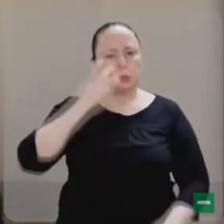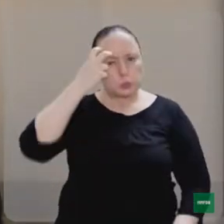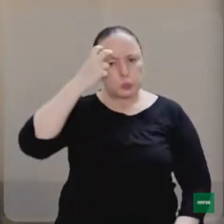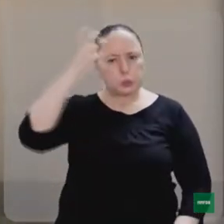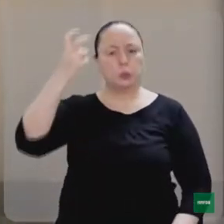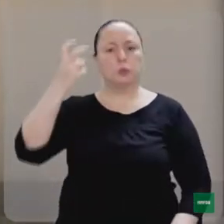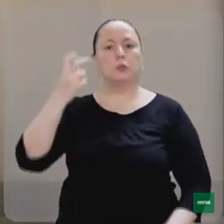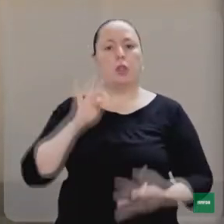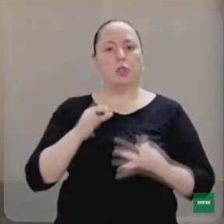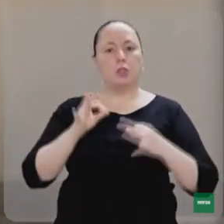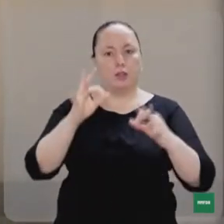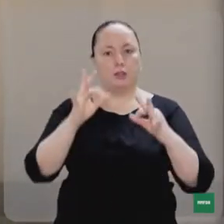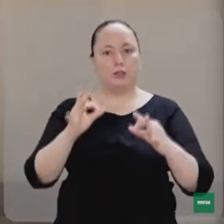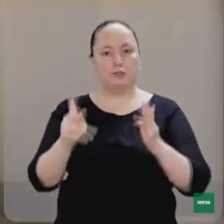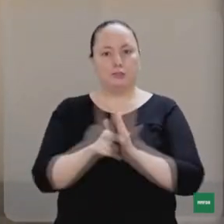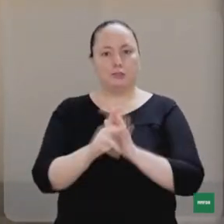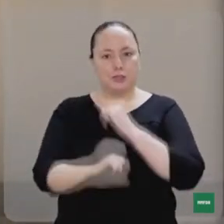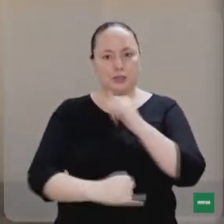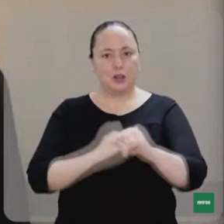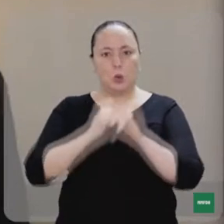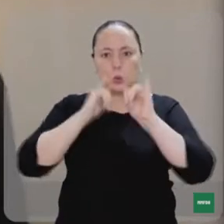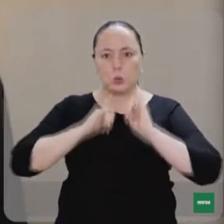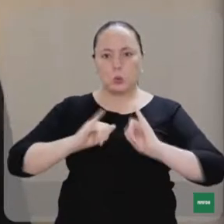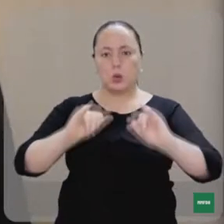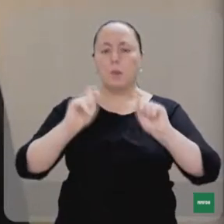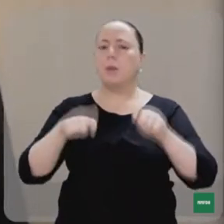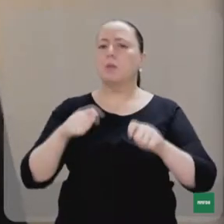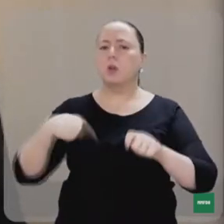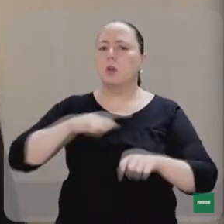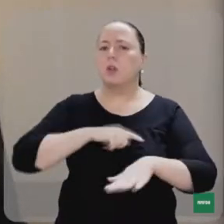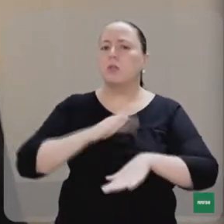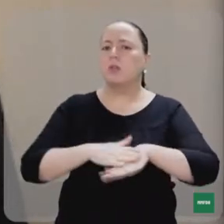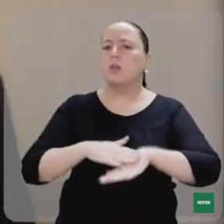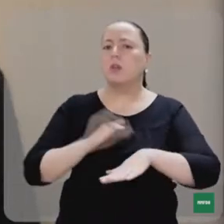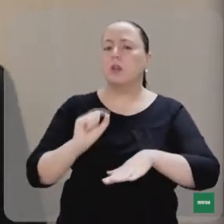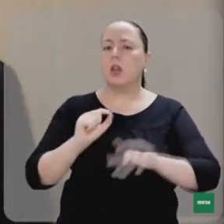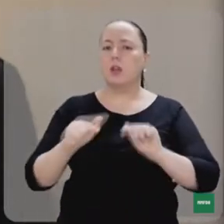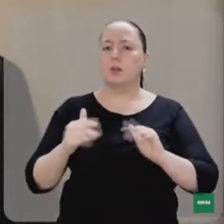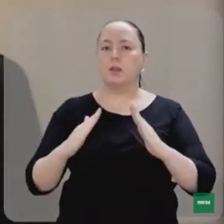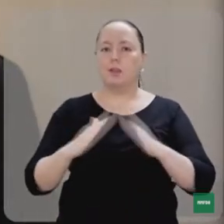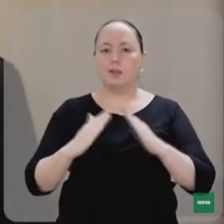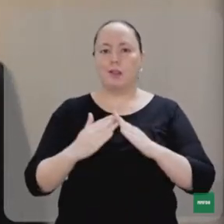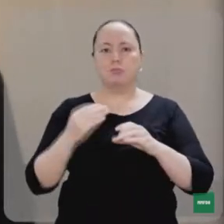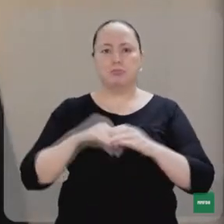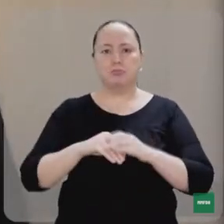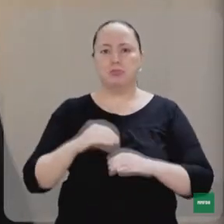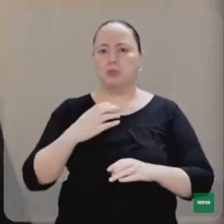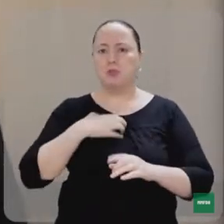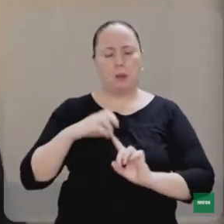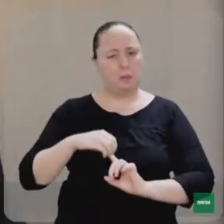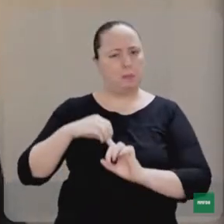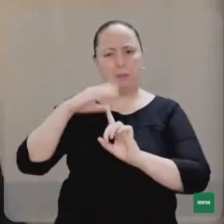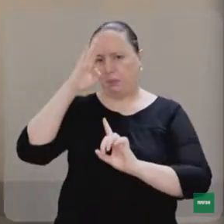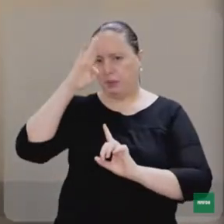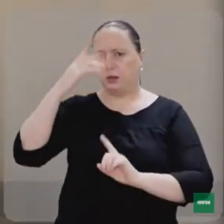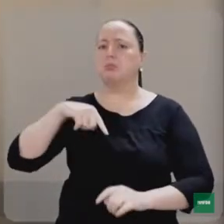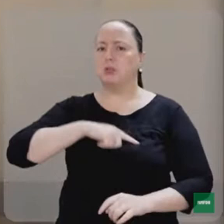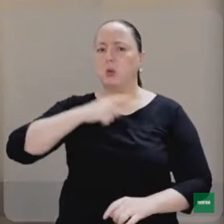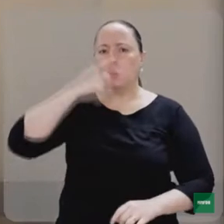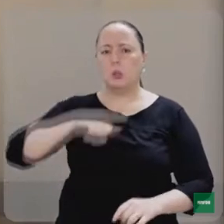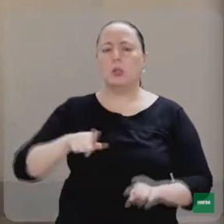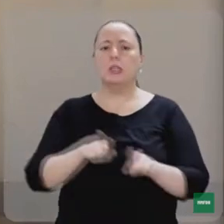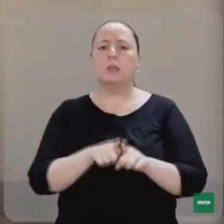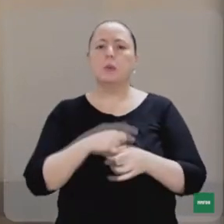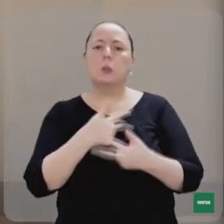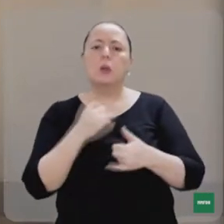em tecnologia da informação e inteligência digital. Isso permitiu que implantássemos o home office no início da pandemia de forma pioneira. Apostou